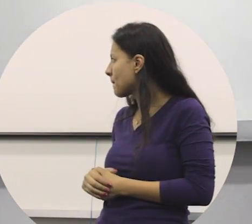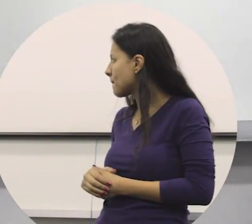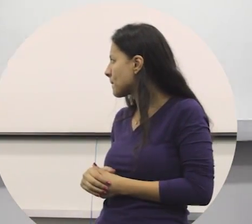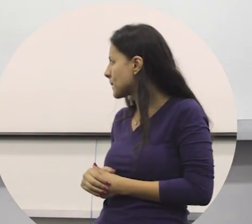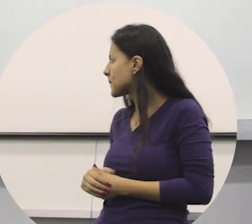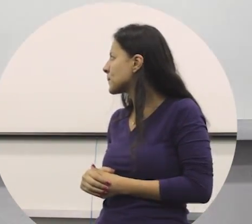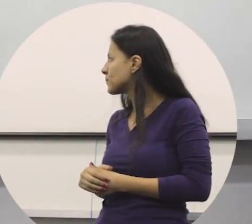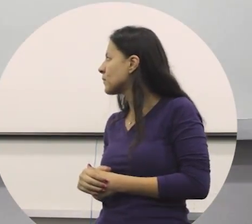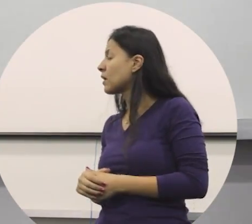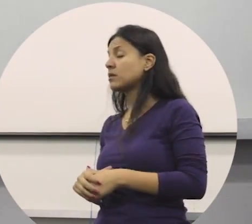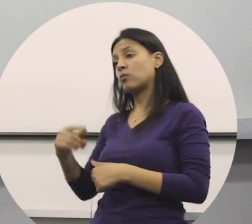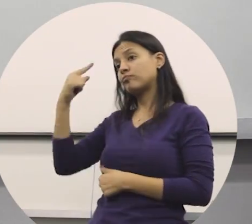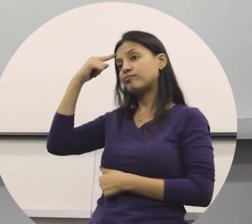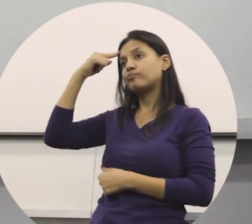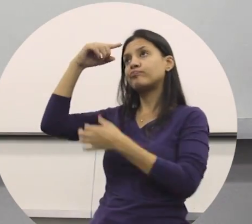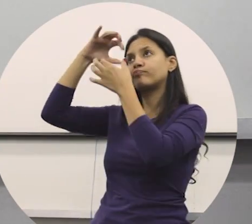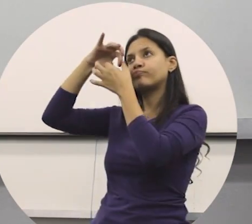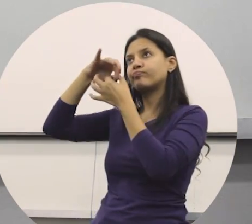elas entram.